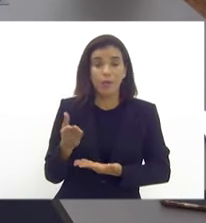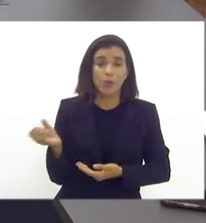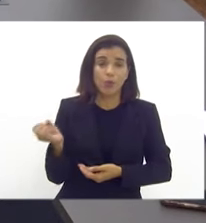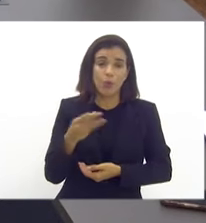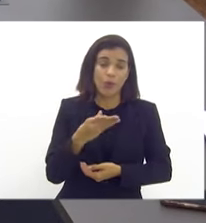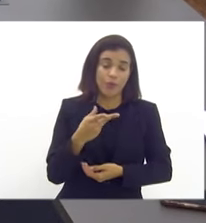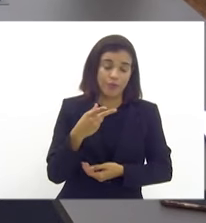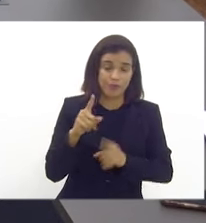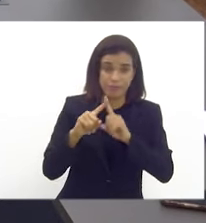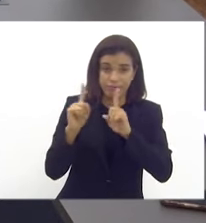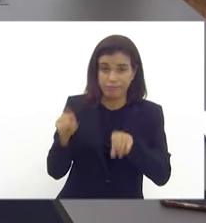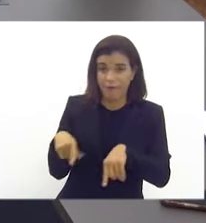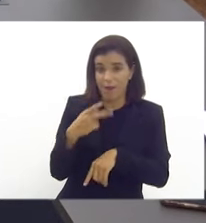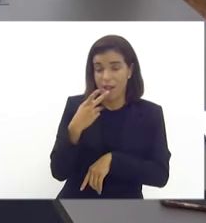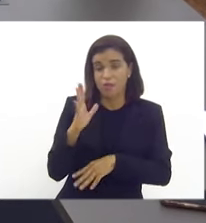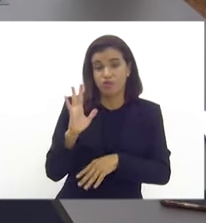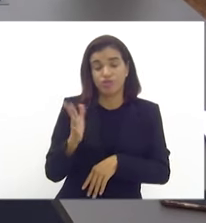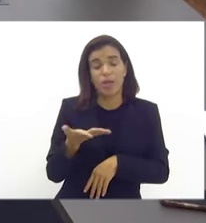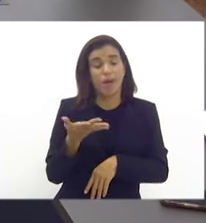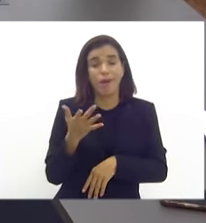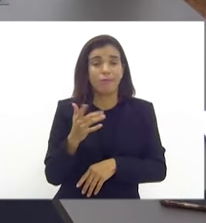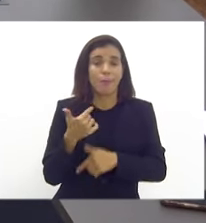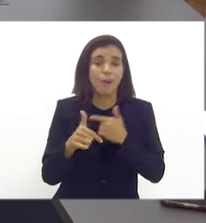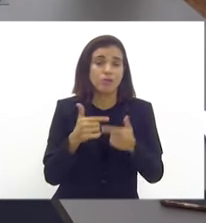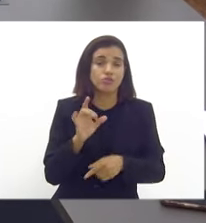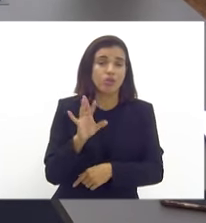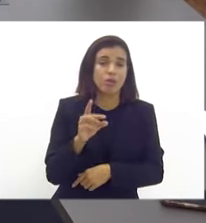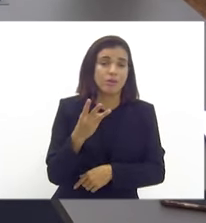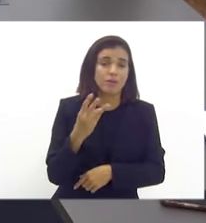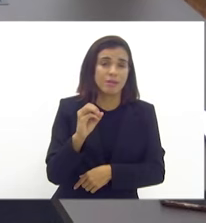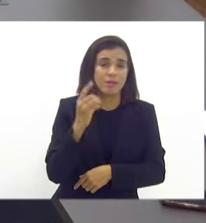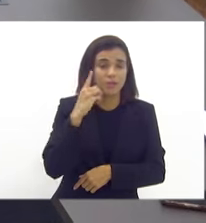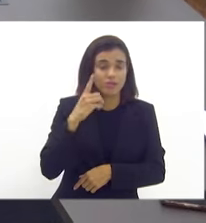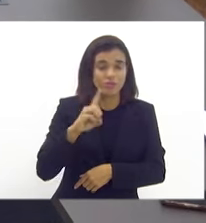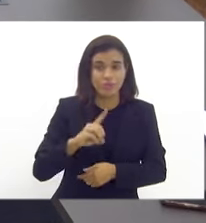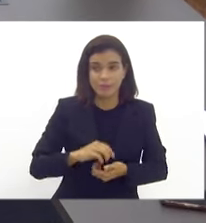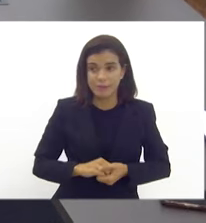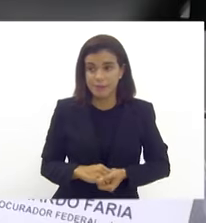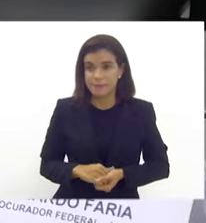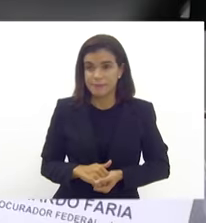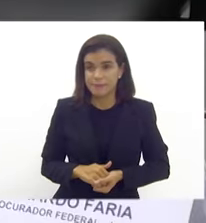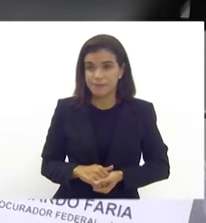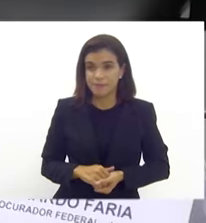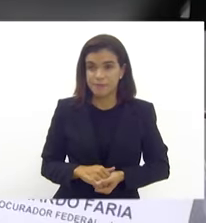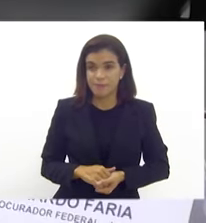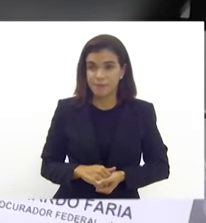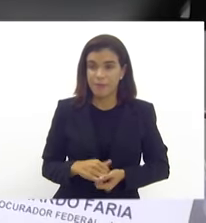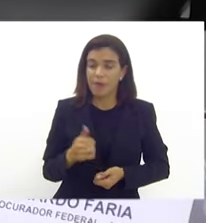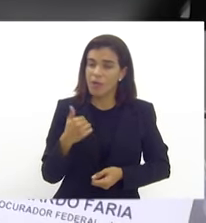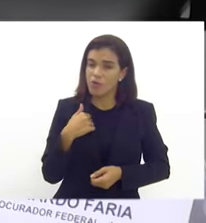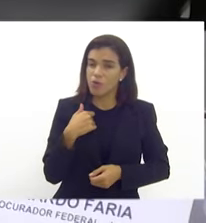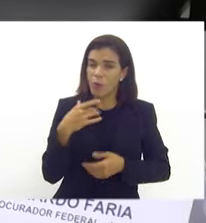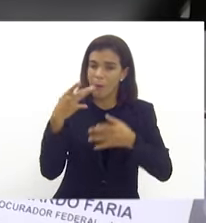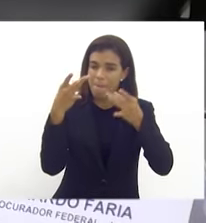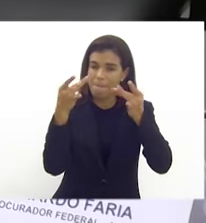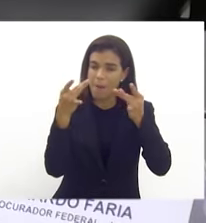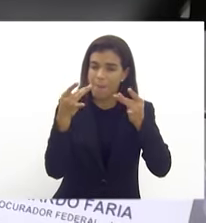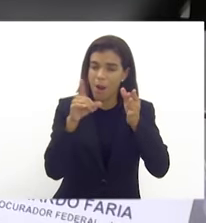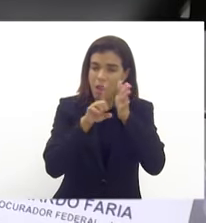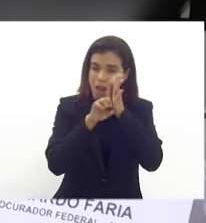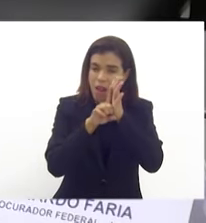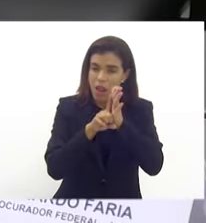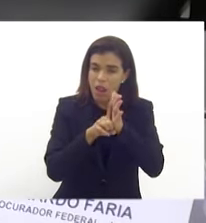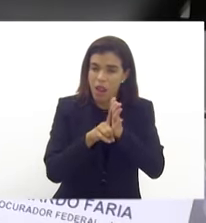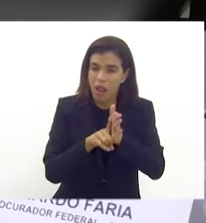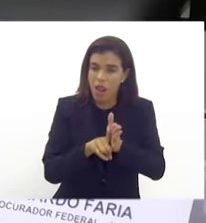de uma vou fazer uma indagação através de uma pergunta porque como eu tô como relator Agora eu tô esmiuçando bem para que o relatório